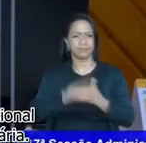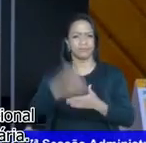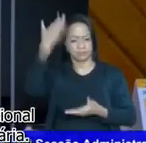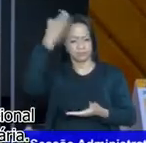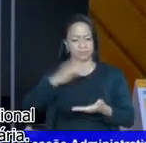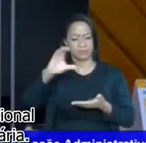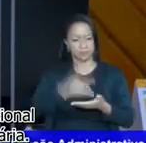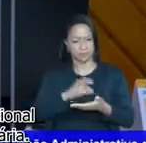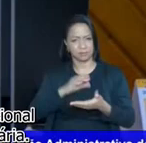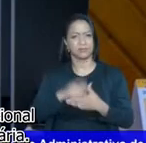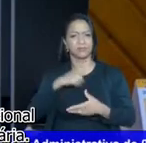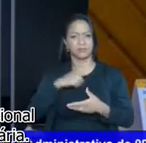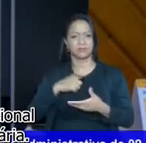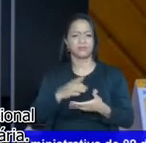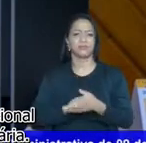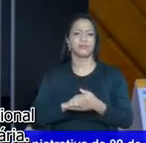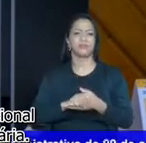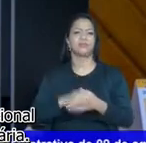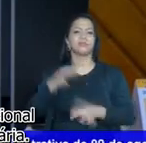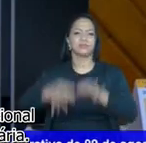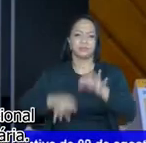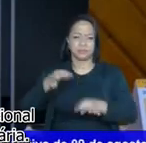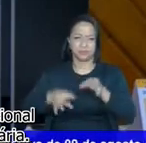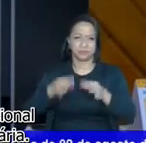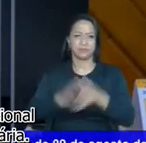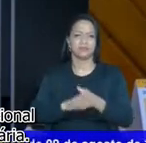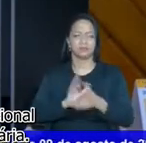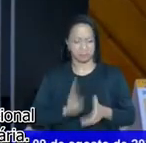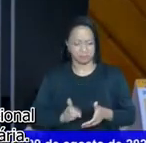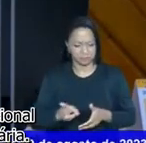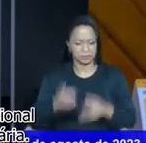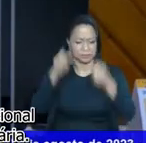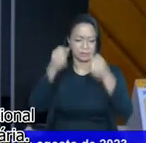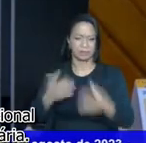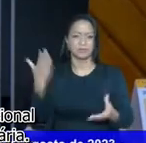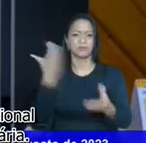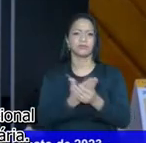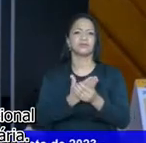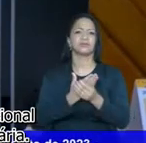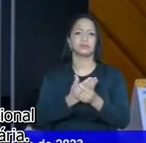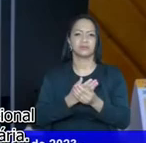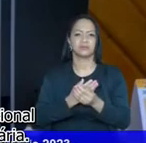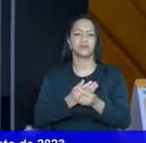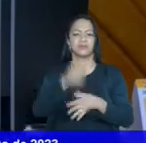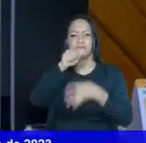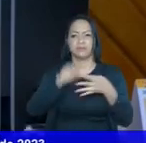prestação de contas passou a ter natureza jurisdicional e, como sempre digo, processo de jurisdição